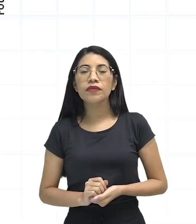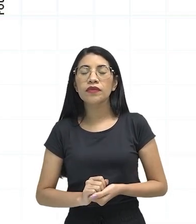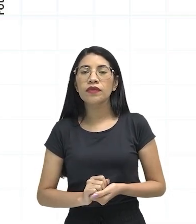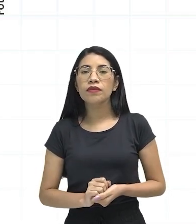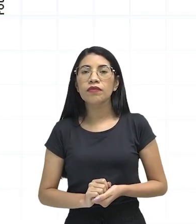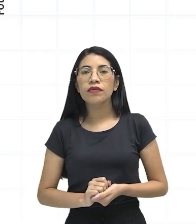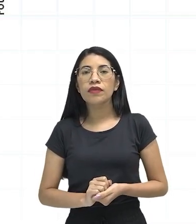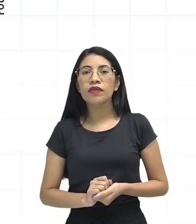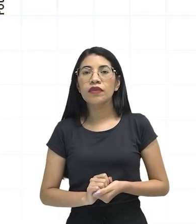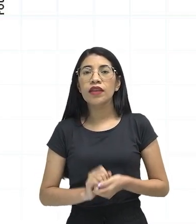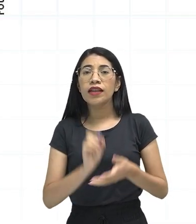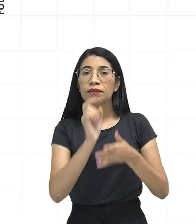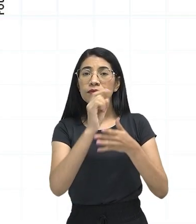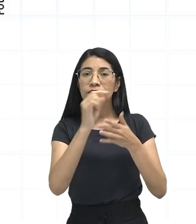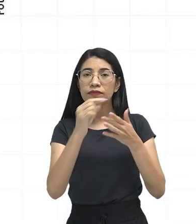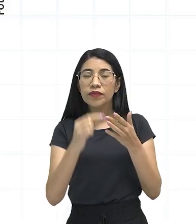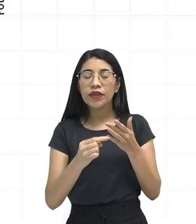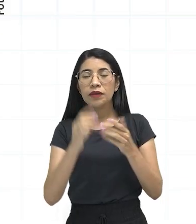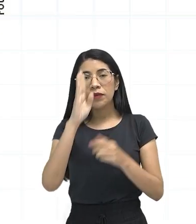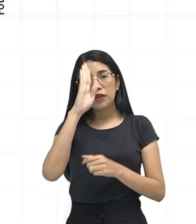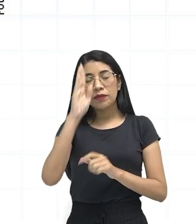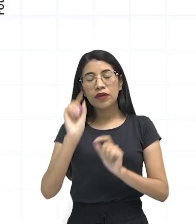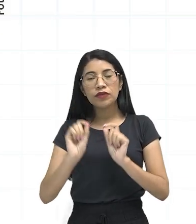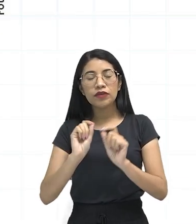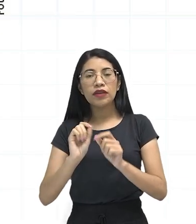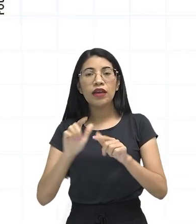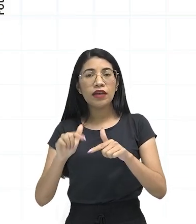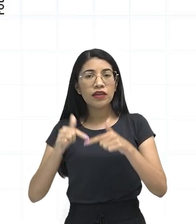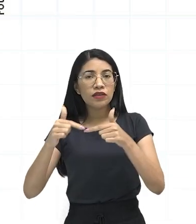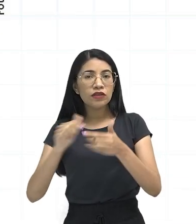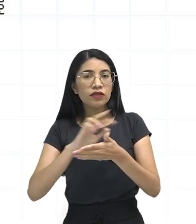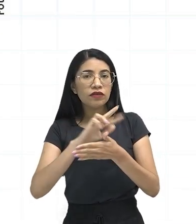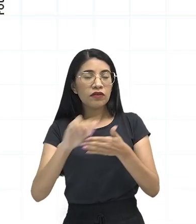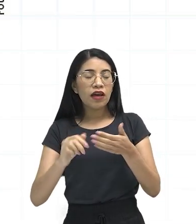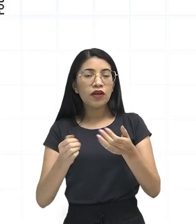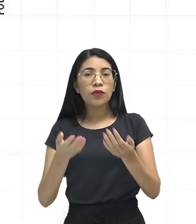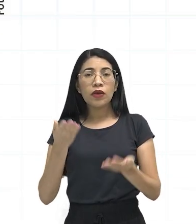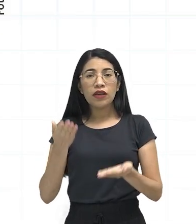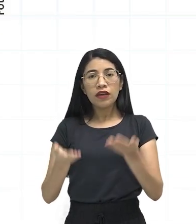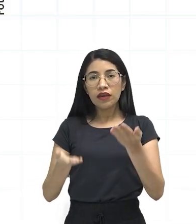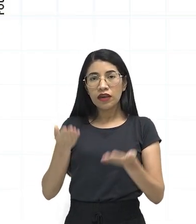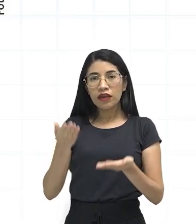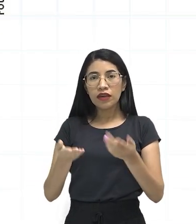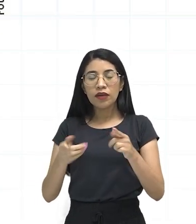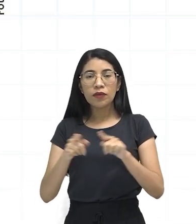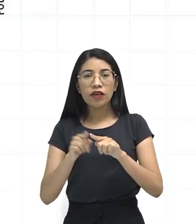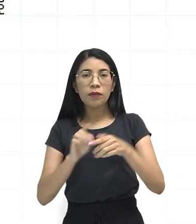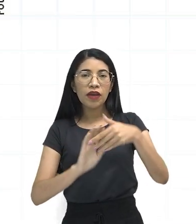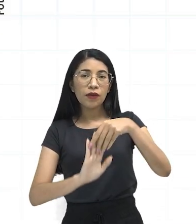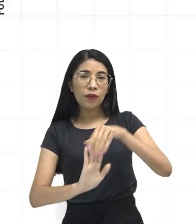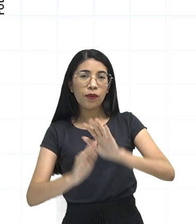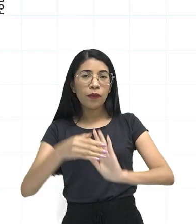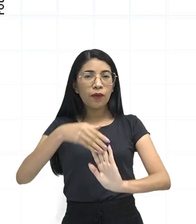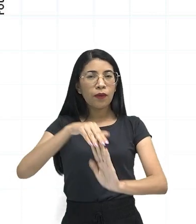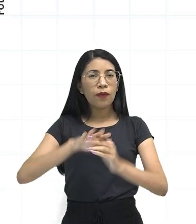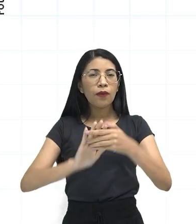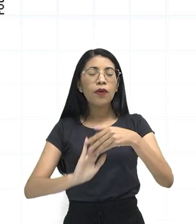Ela é composta principalmente por ações que envolvem equilíbrio,